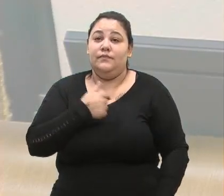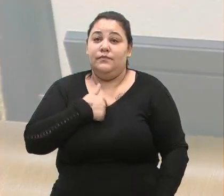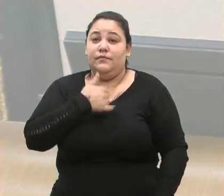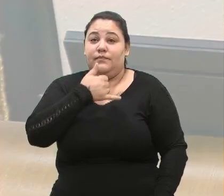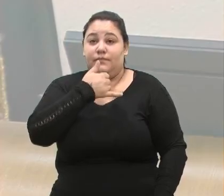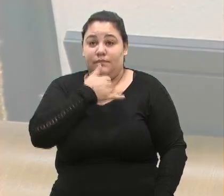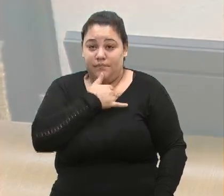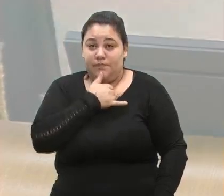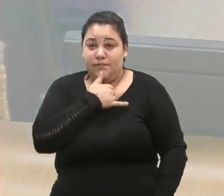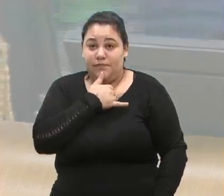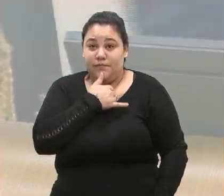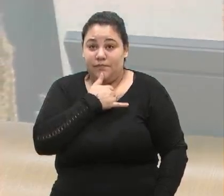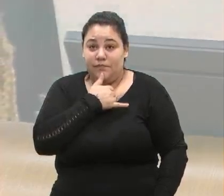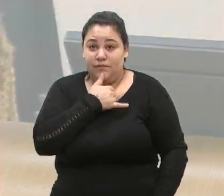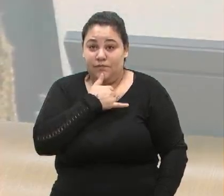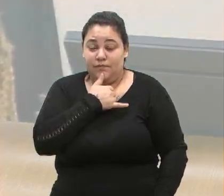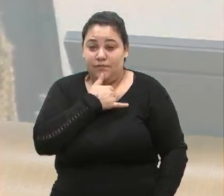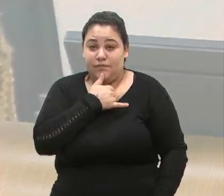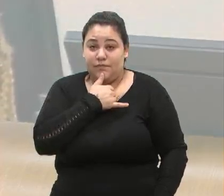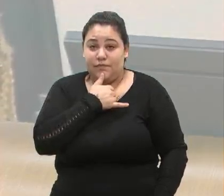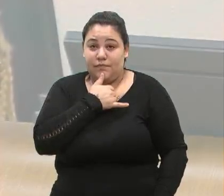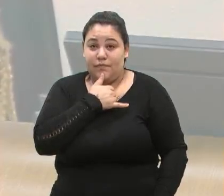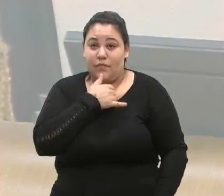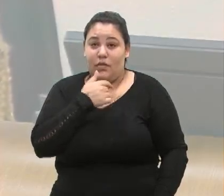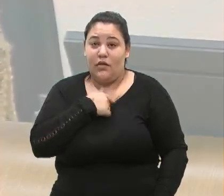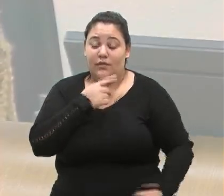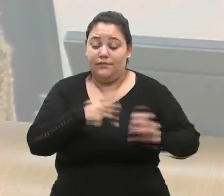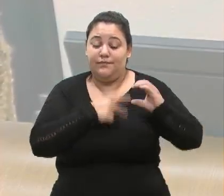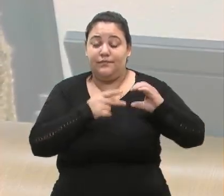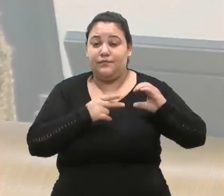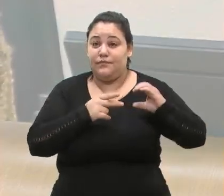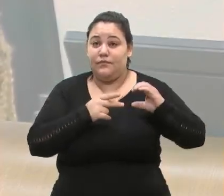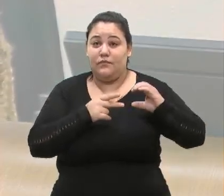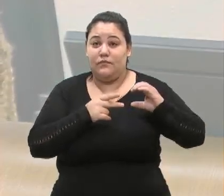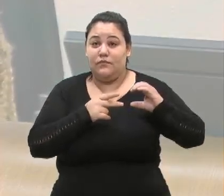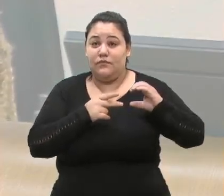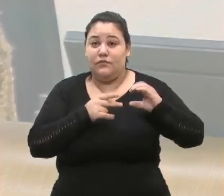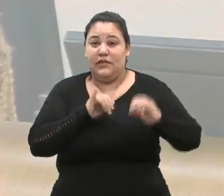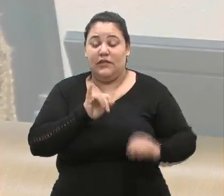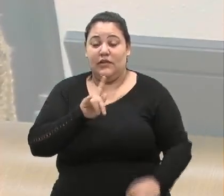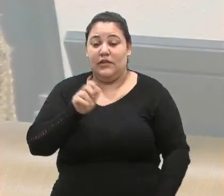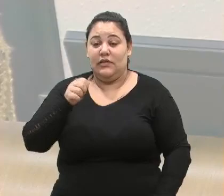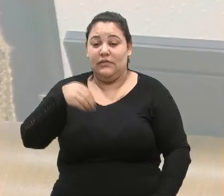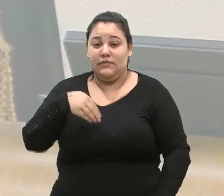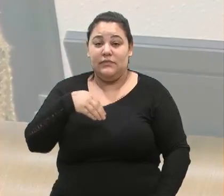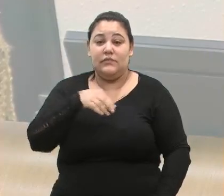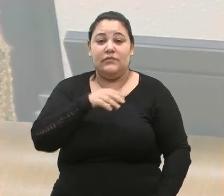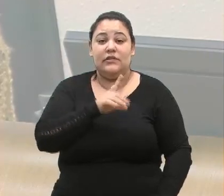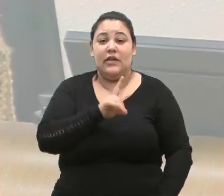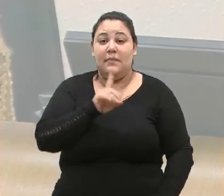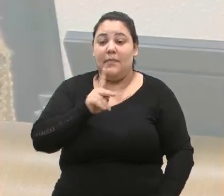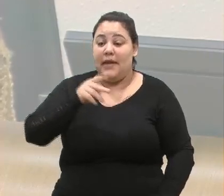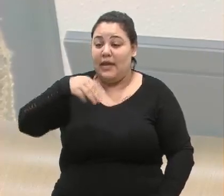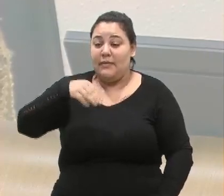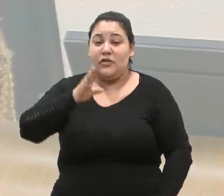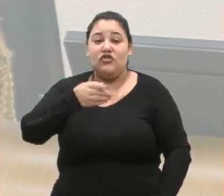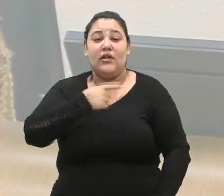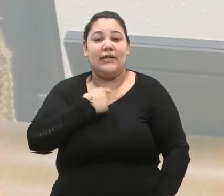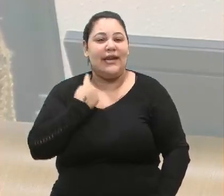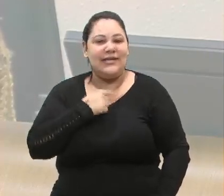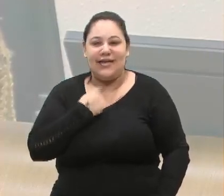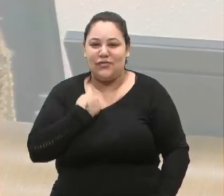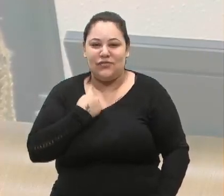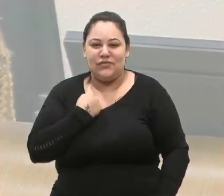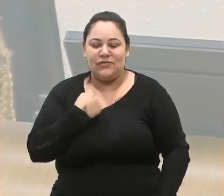que seguir uma coisa que só essa casa segue, como eu falei ontem, que é o IGAN e o DPM. E que já estão atrasados. Porque em outras, a